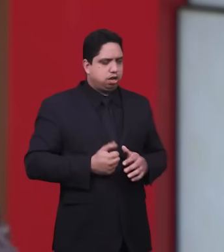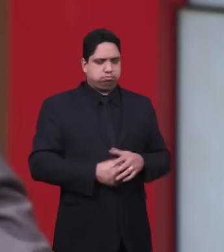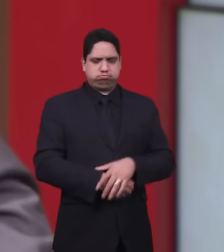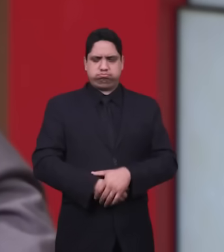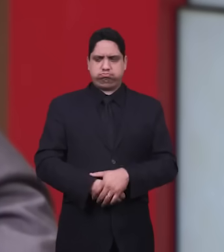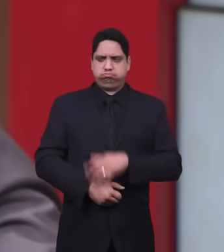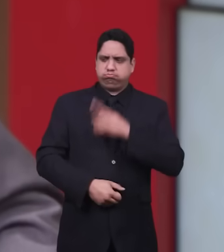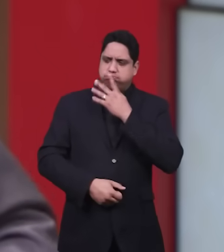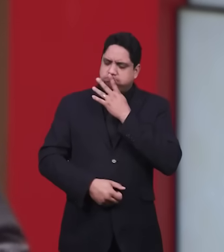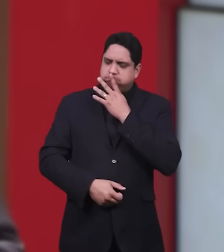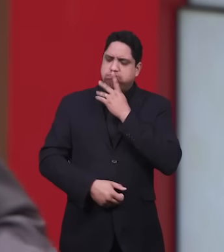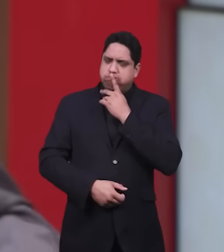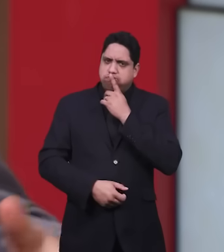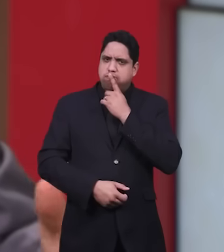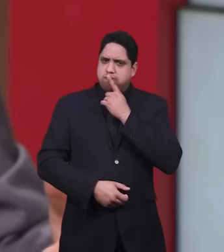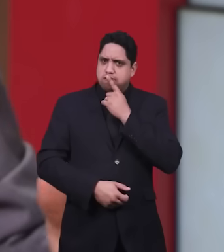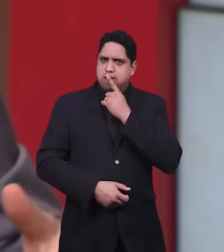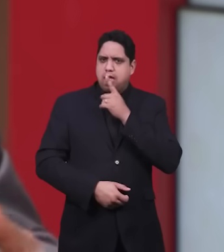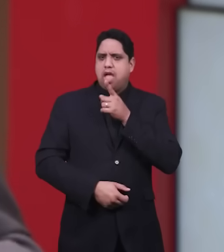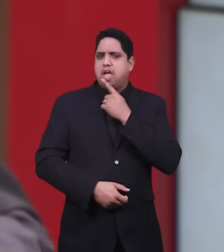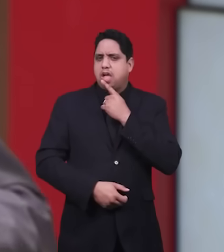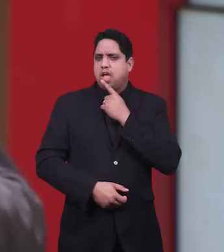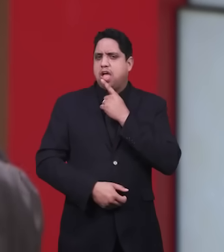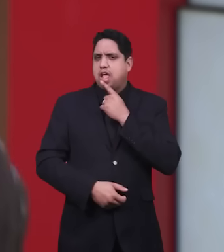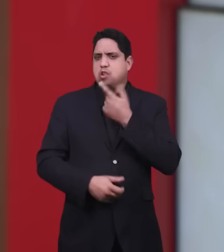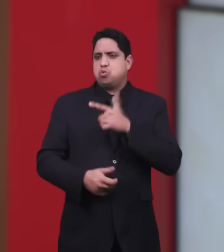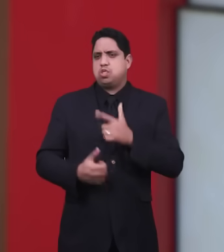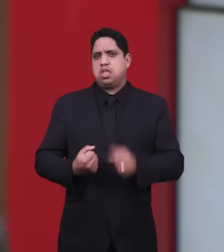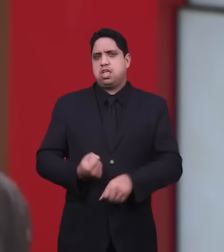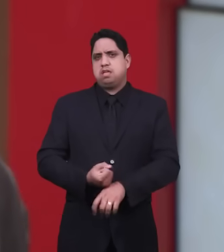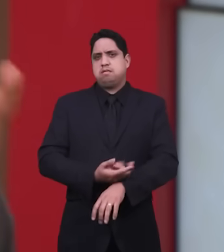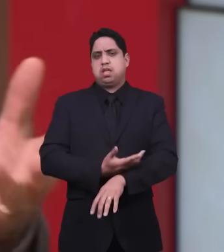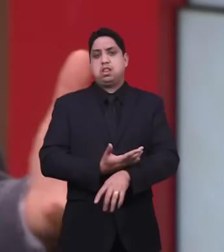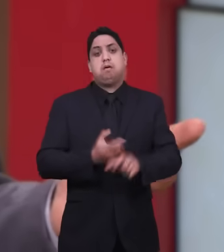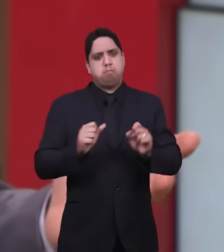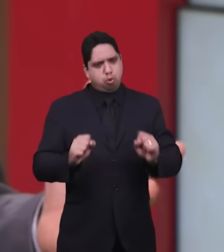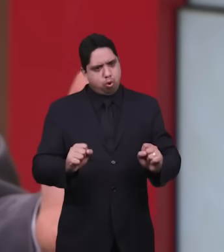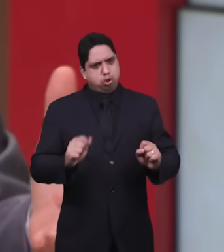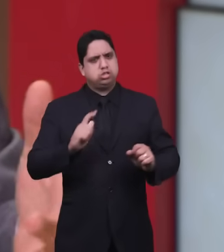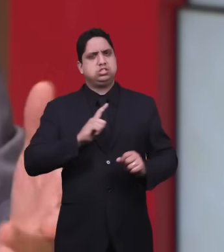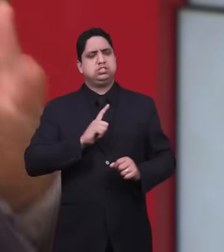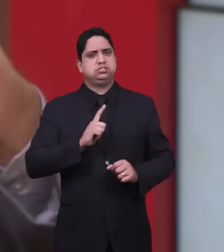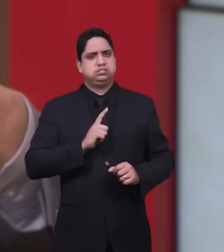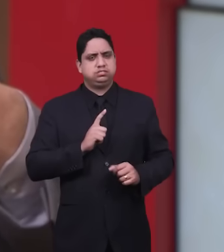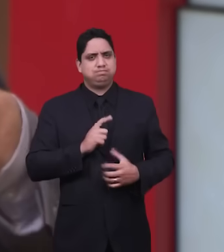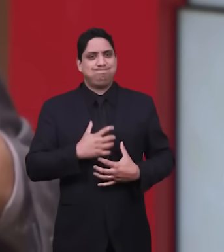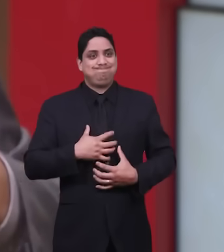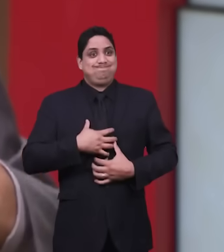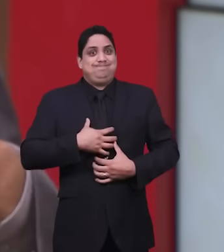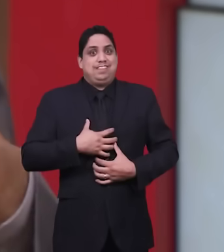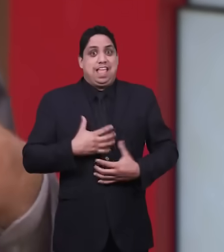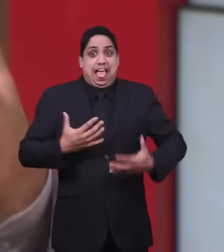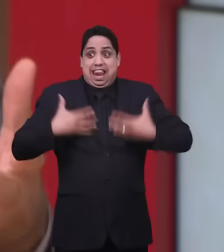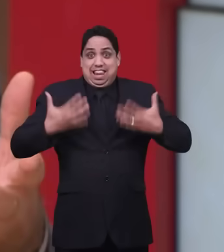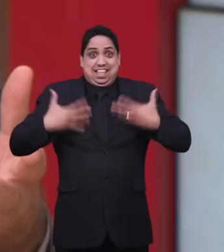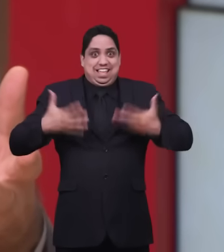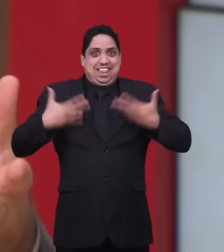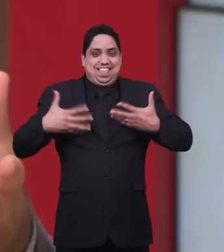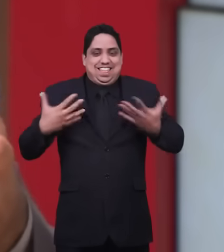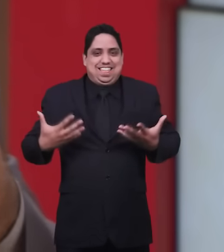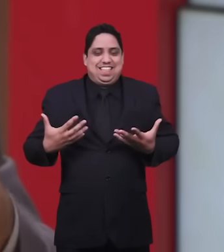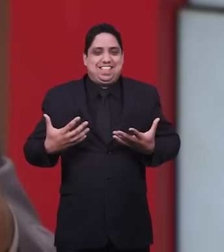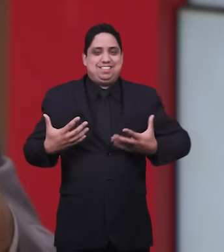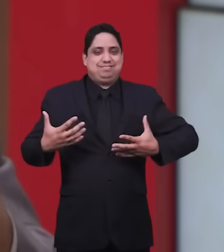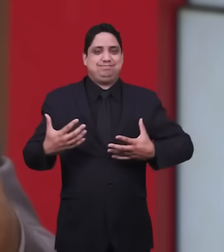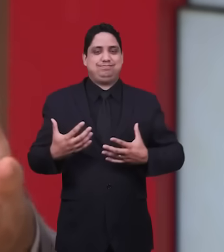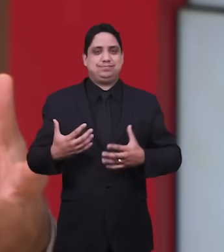fiquei pensando, ah, é assim então? Não tenho aquela emoção? É, pode até ter. Aquela exteriorizar alguma